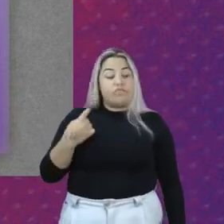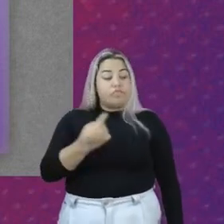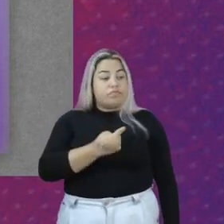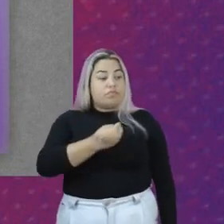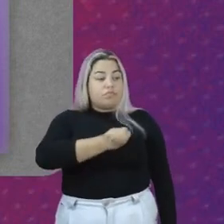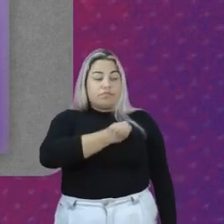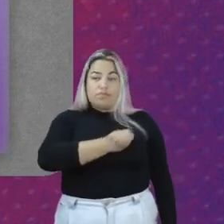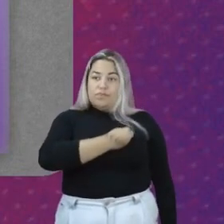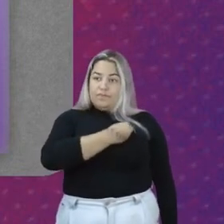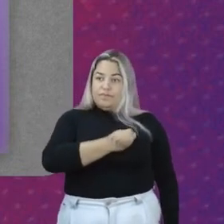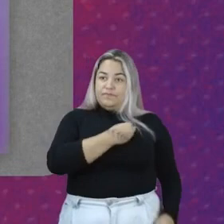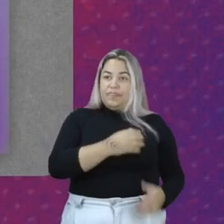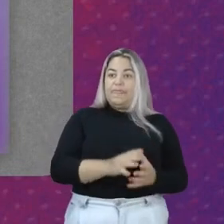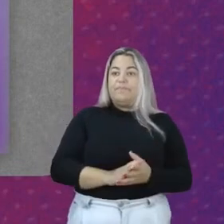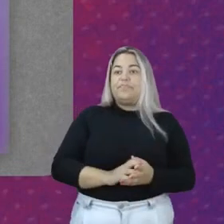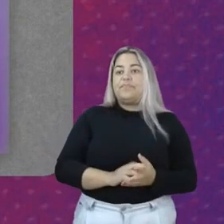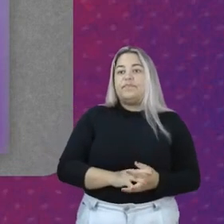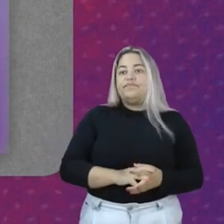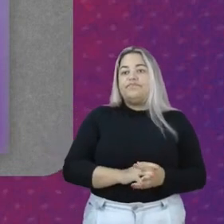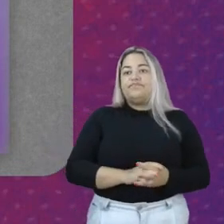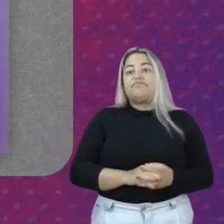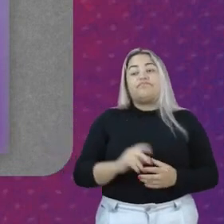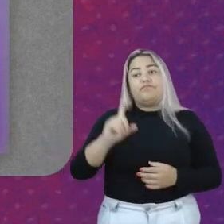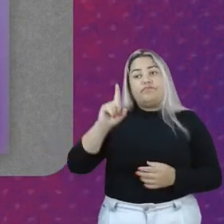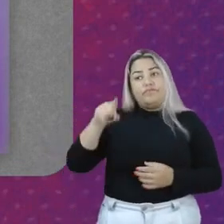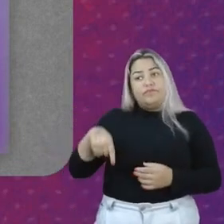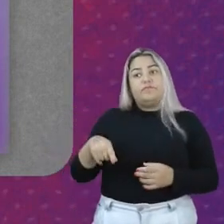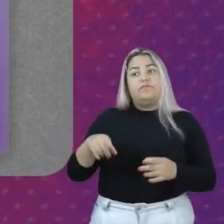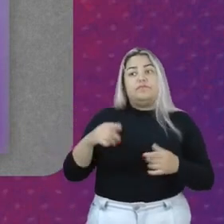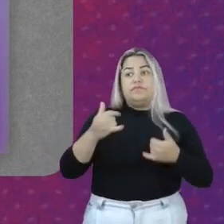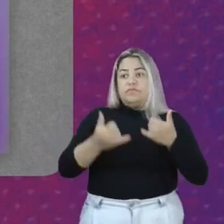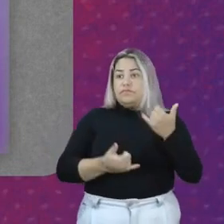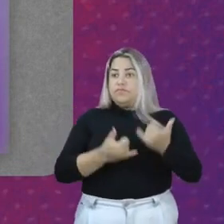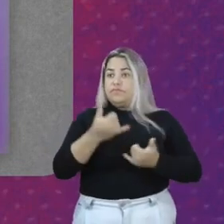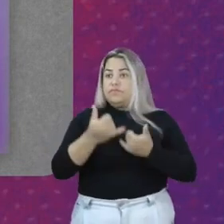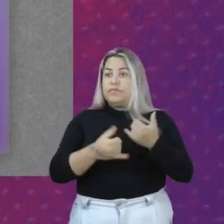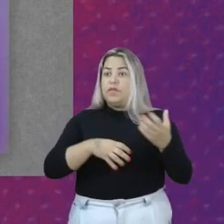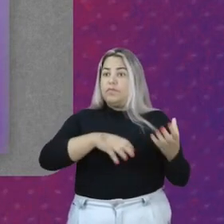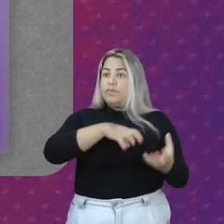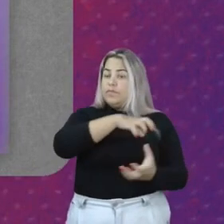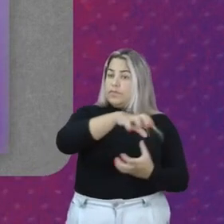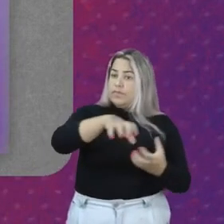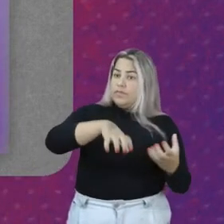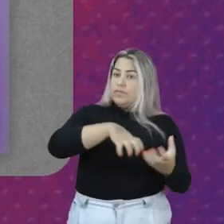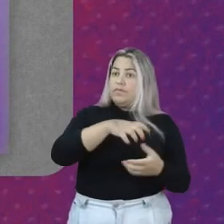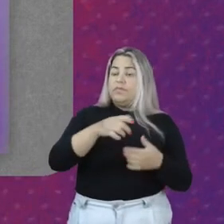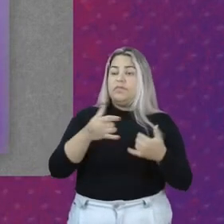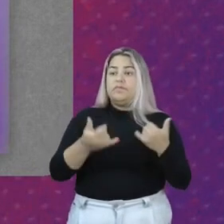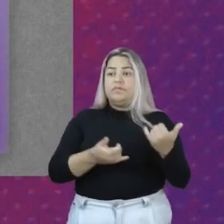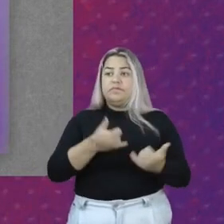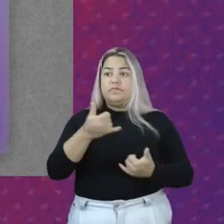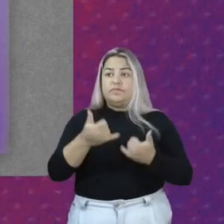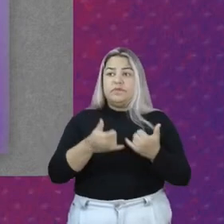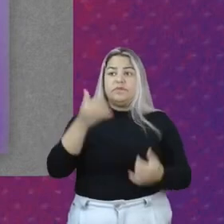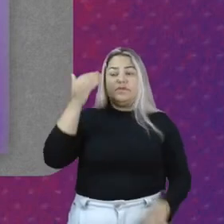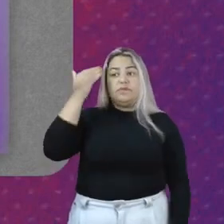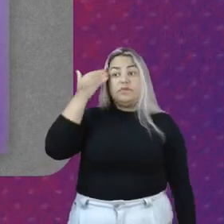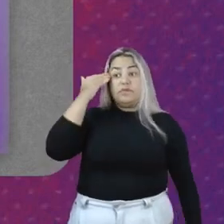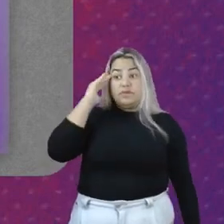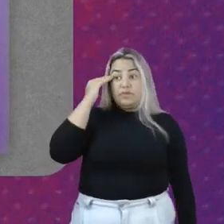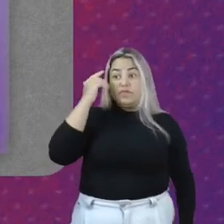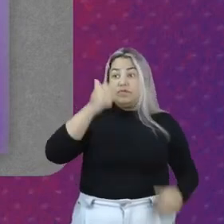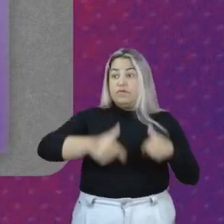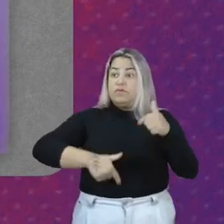vida. E aí, esses seriam os brinquedos ideais, em que a gente misturasse essas brincadeiras e compreendesse que os